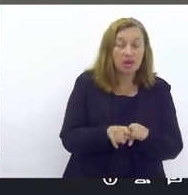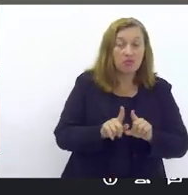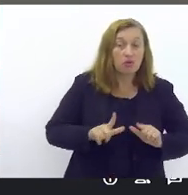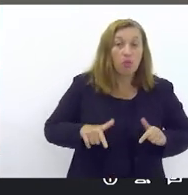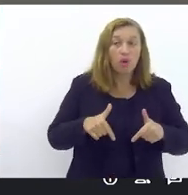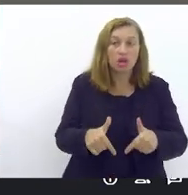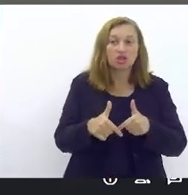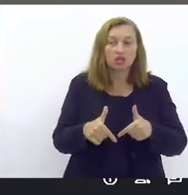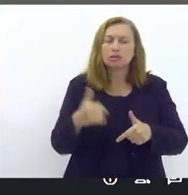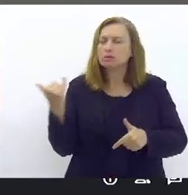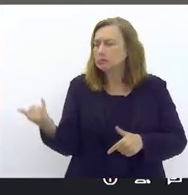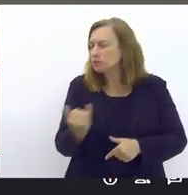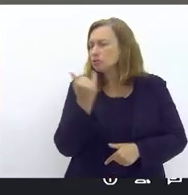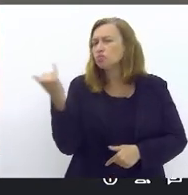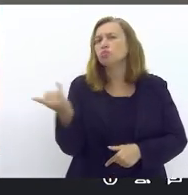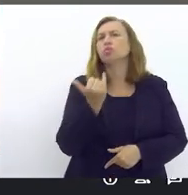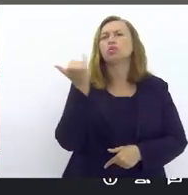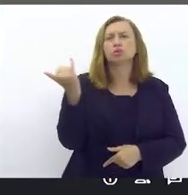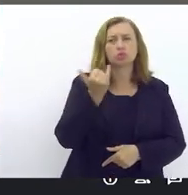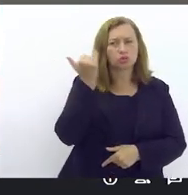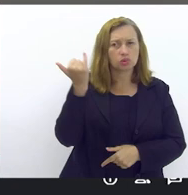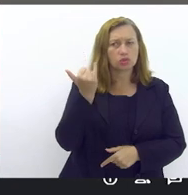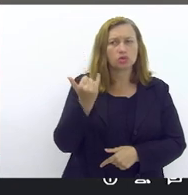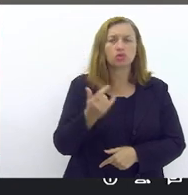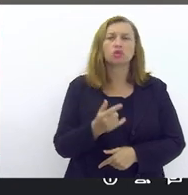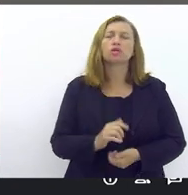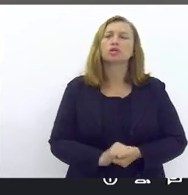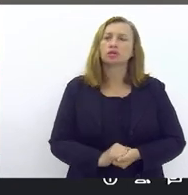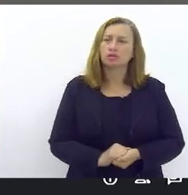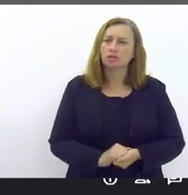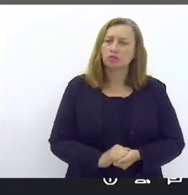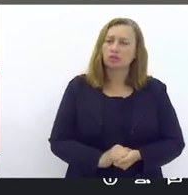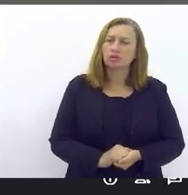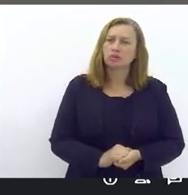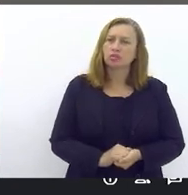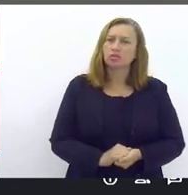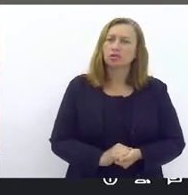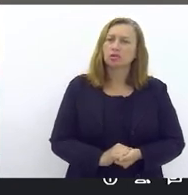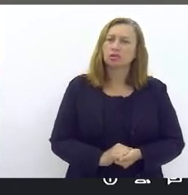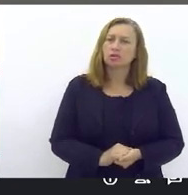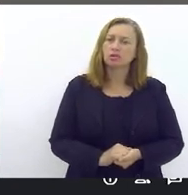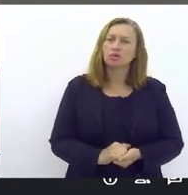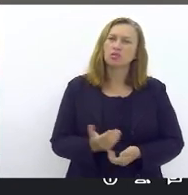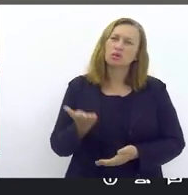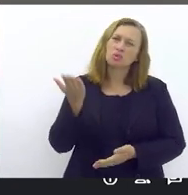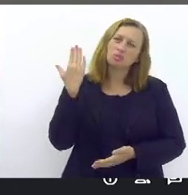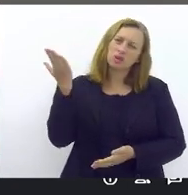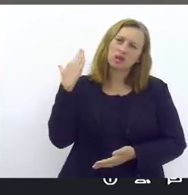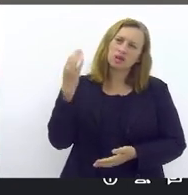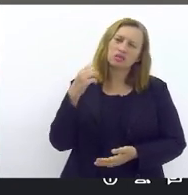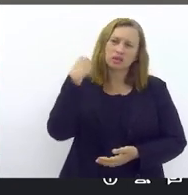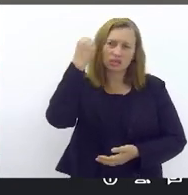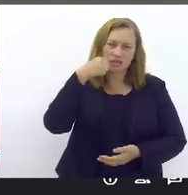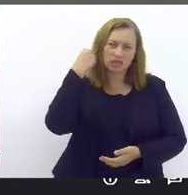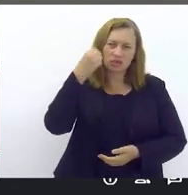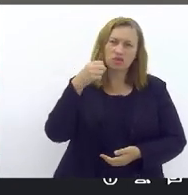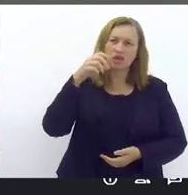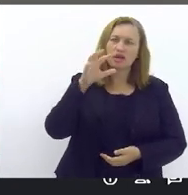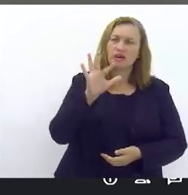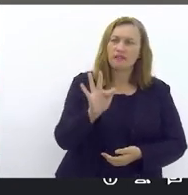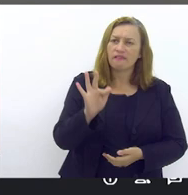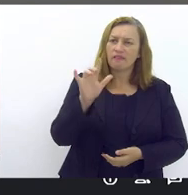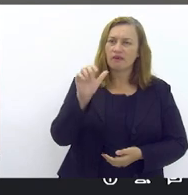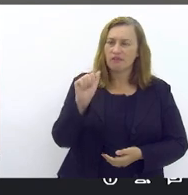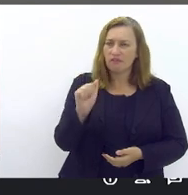ação importantíssima para todos nós, né? Promovida na época pela senadora Fátima Cleite,